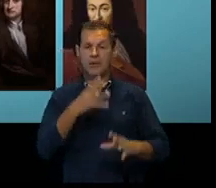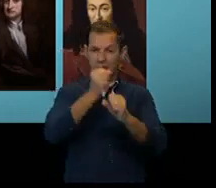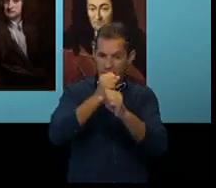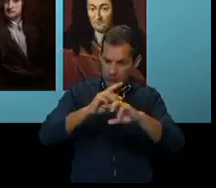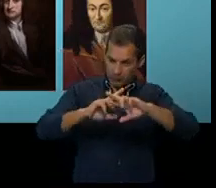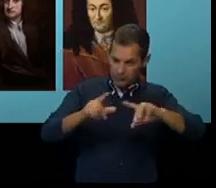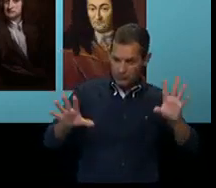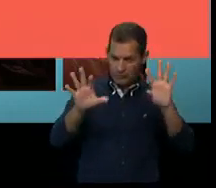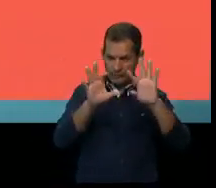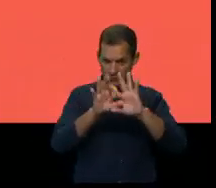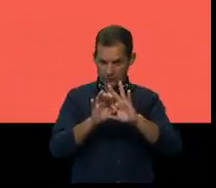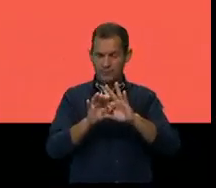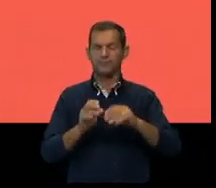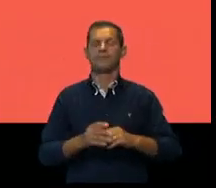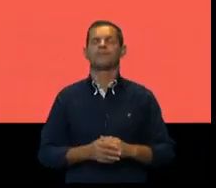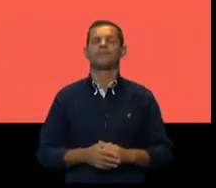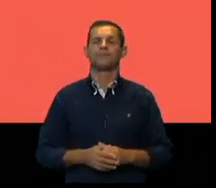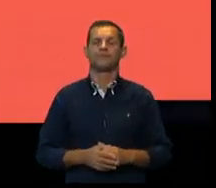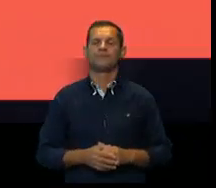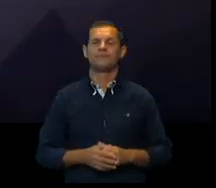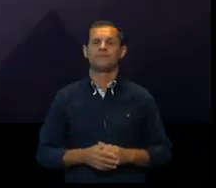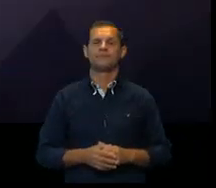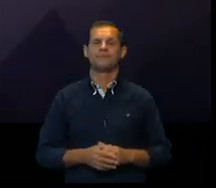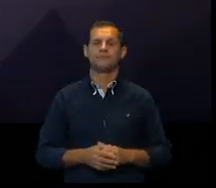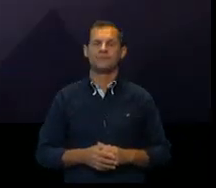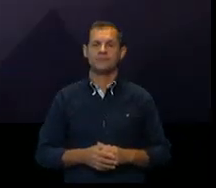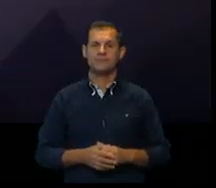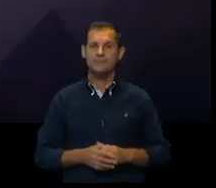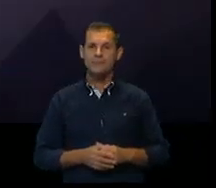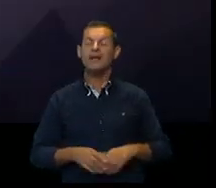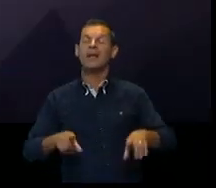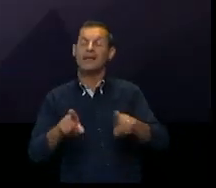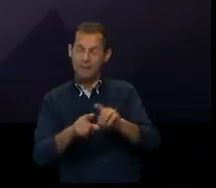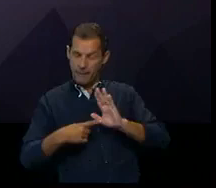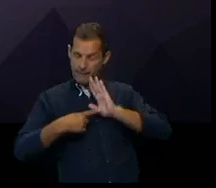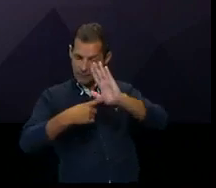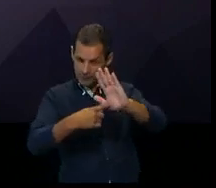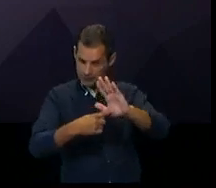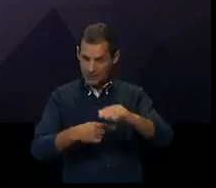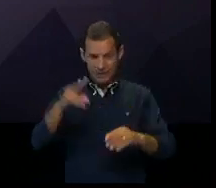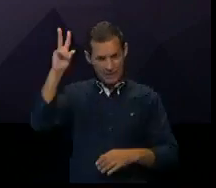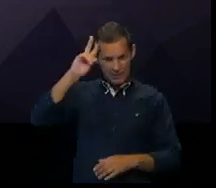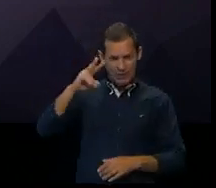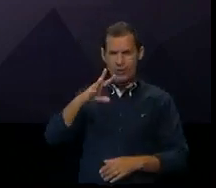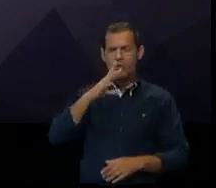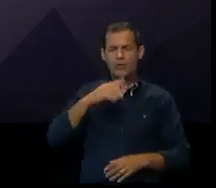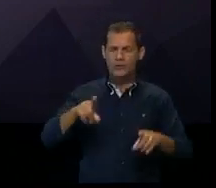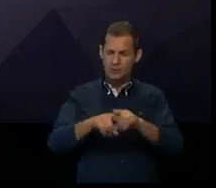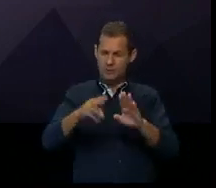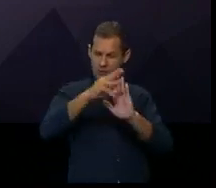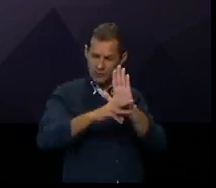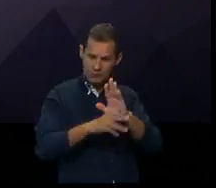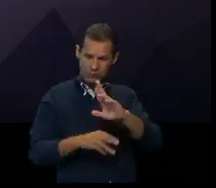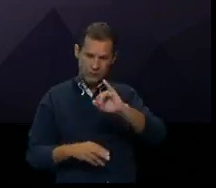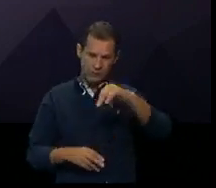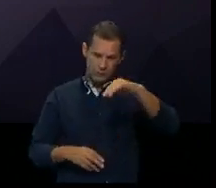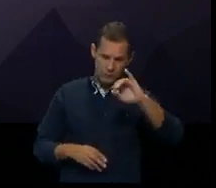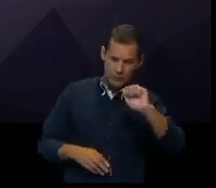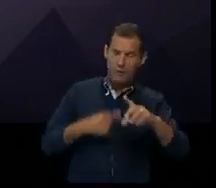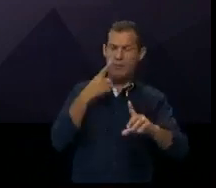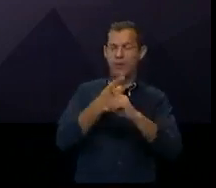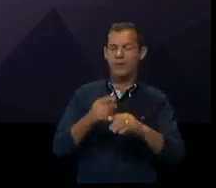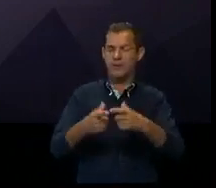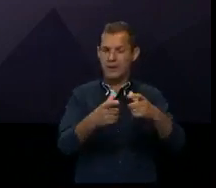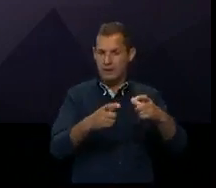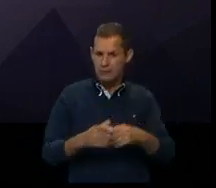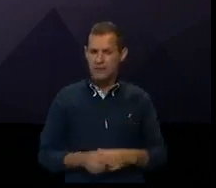cálculo diferencial e integral. E uma vez apresentados à história, conheceremos o método de Riemann, que para encontrar